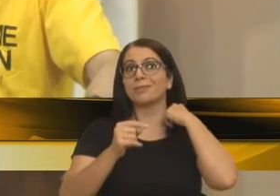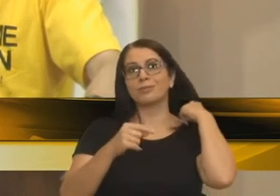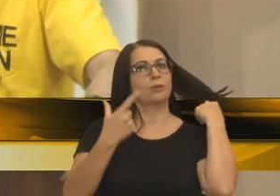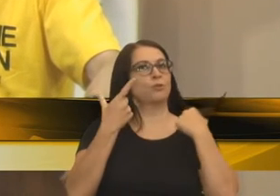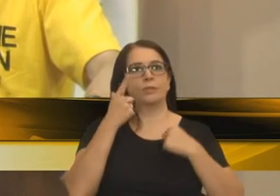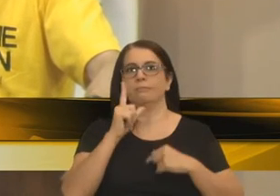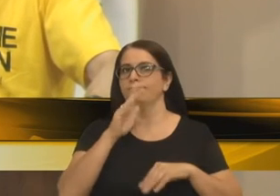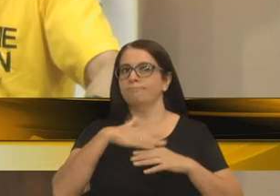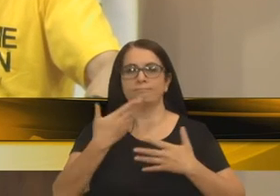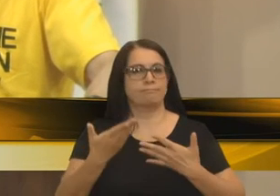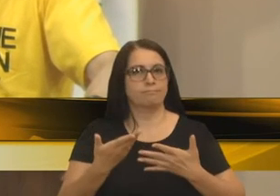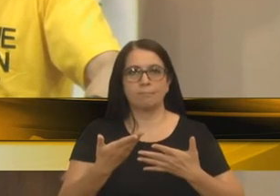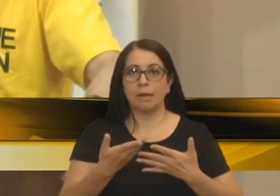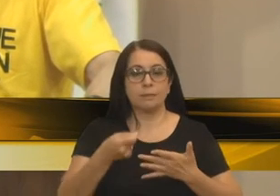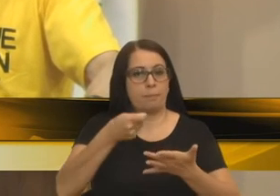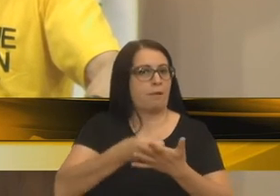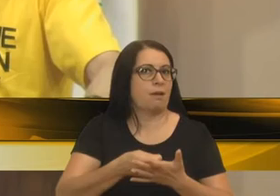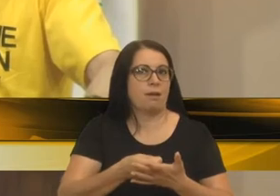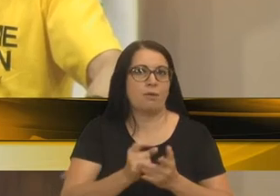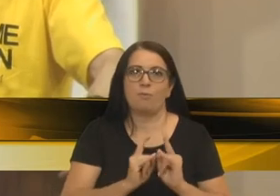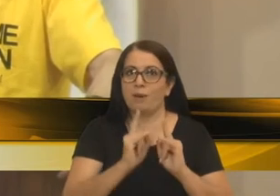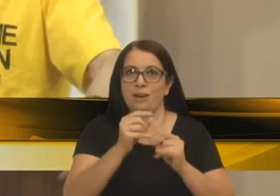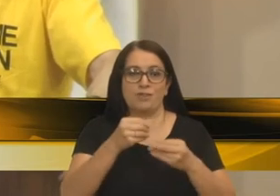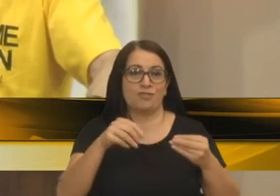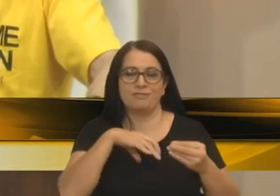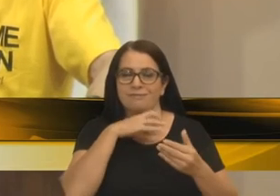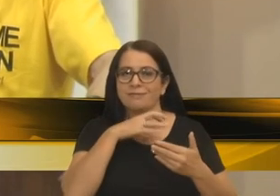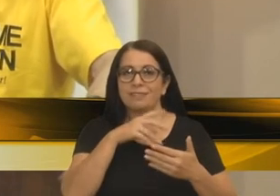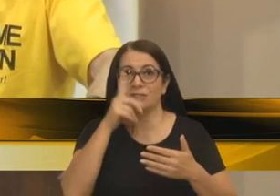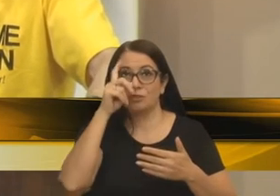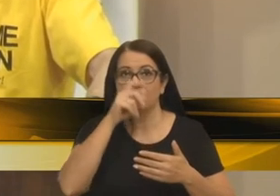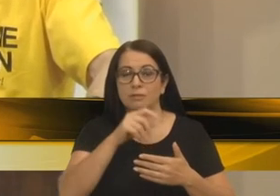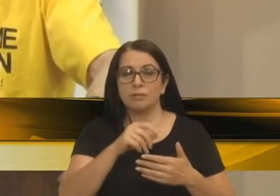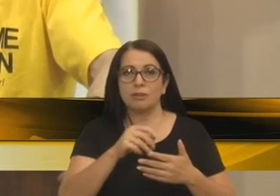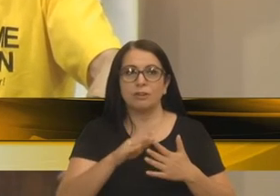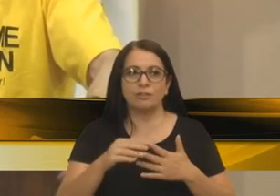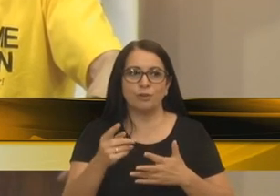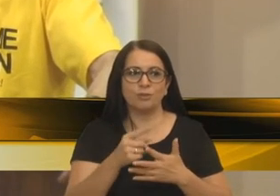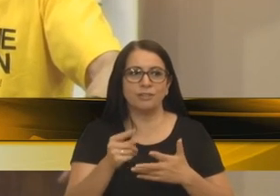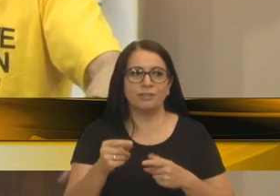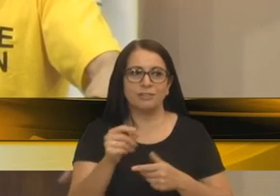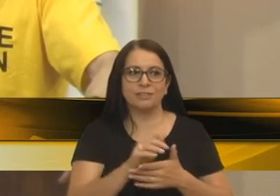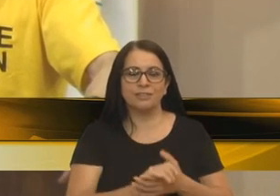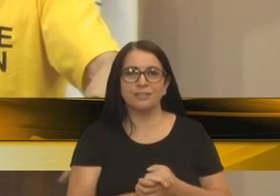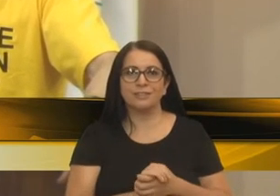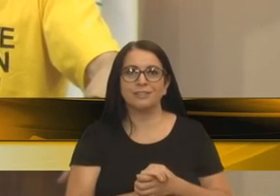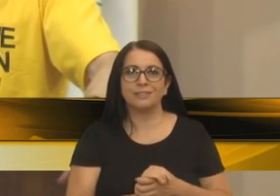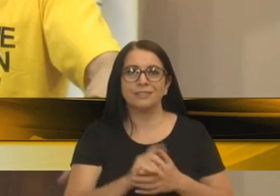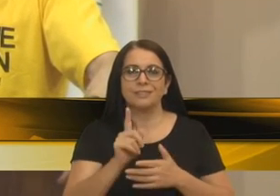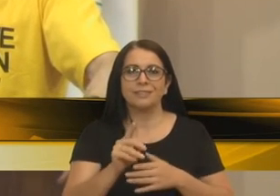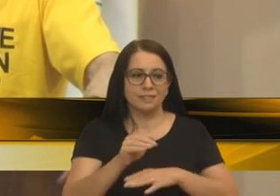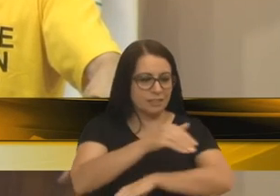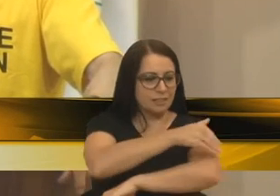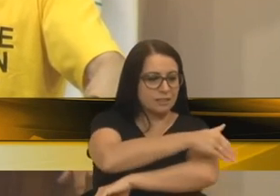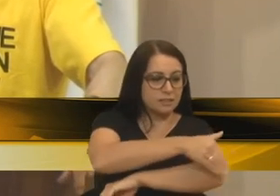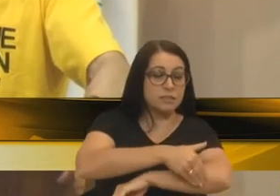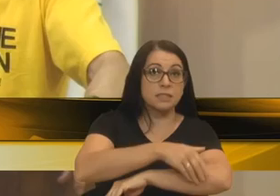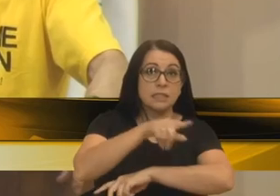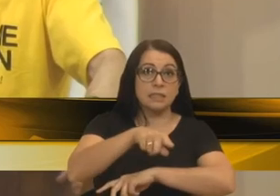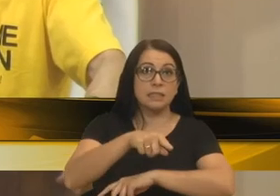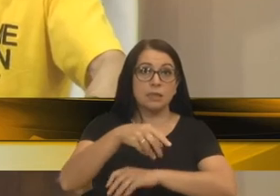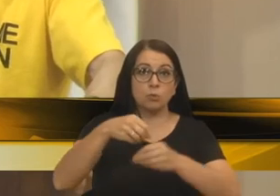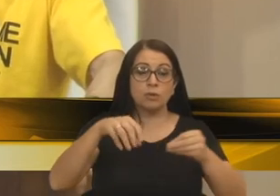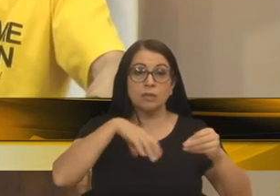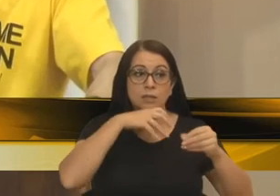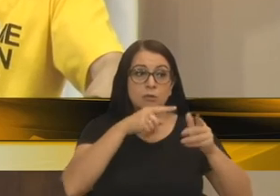não consegue mais indenizar um prédio. Difícil indenizar uma casa, imagina um prédio. E é uma esquina, é um terreno grande,